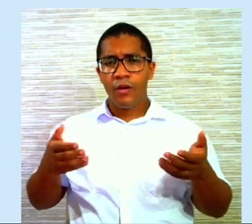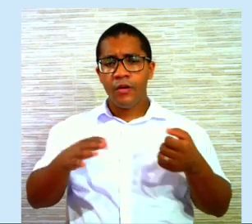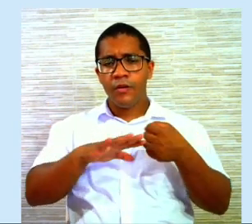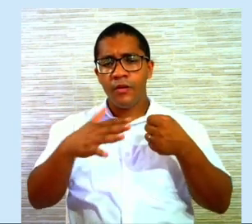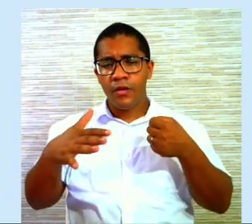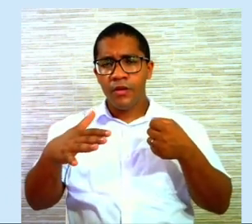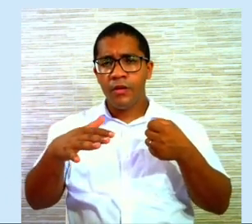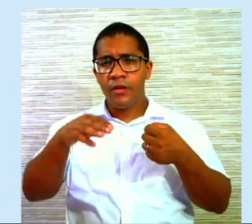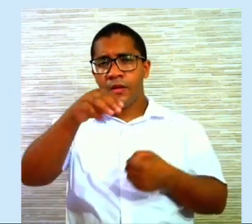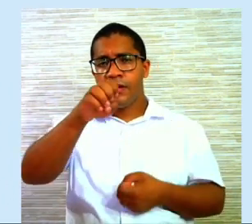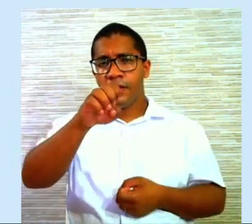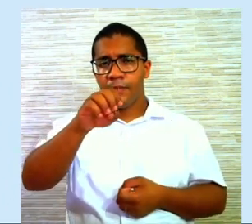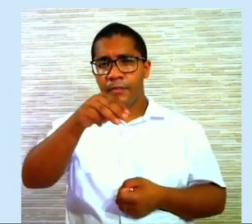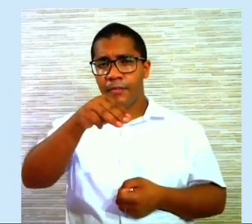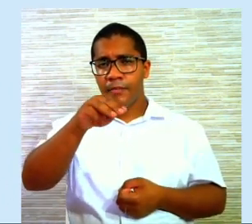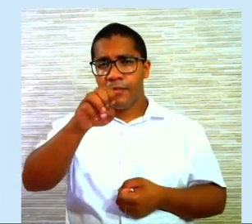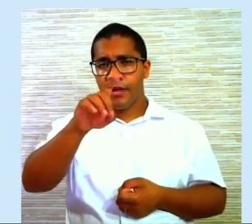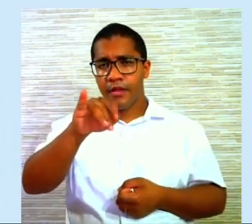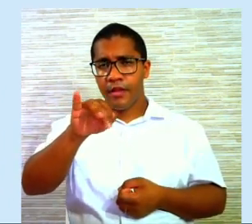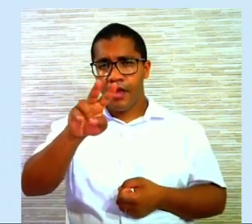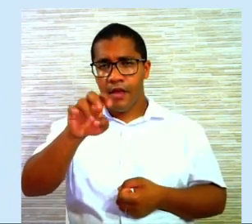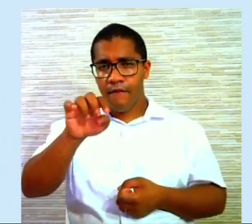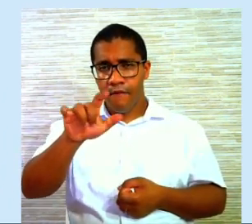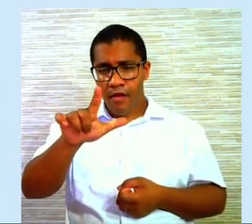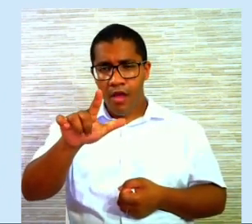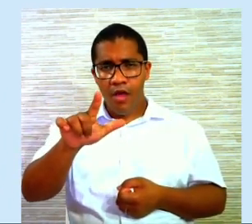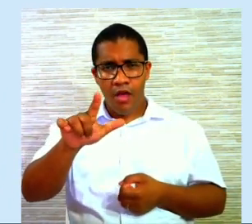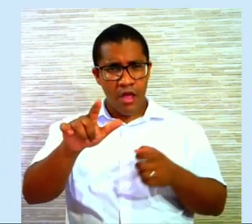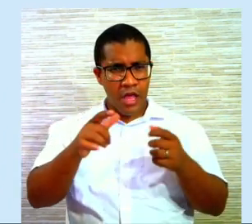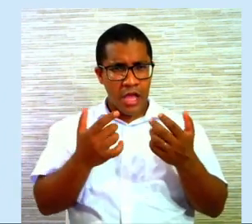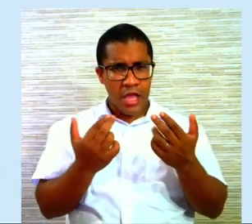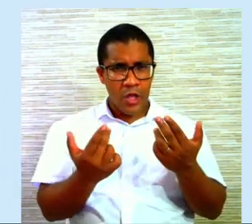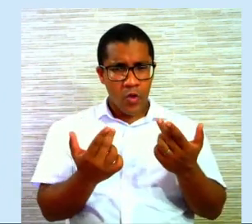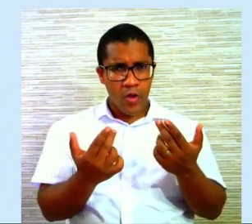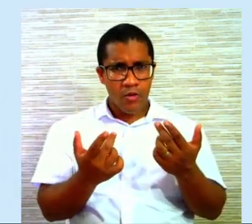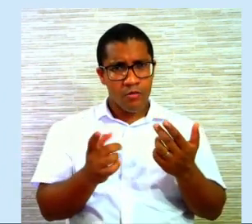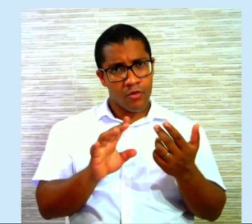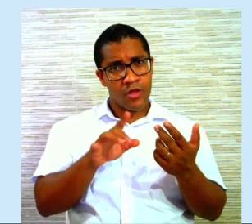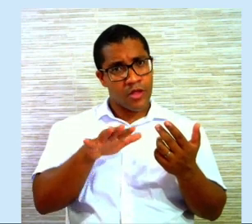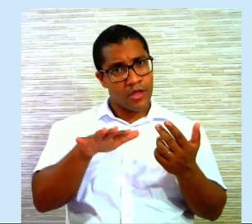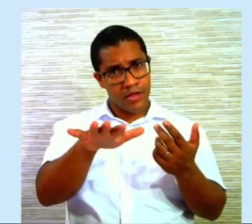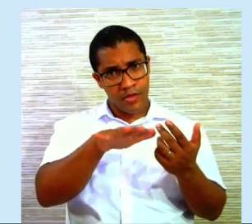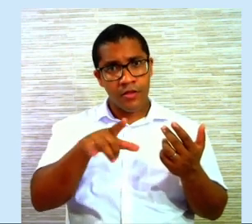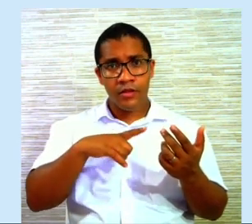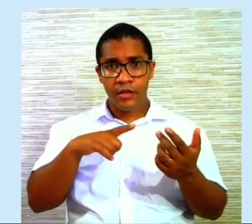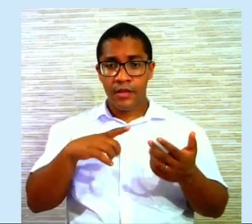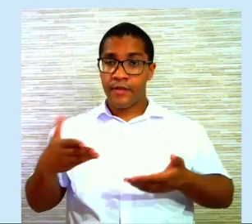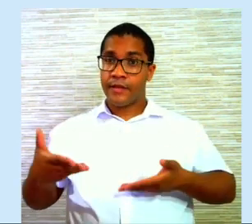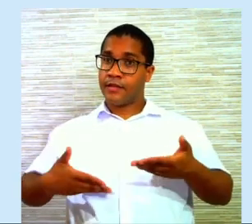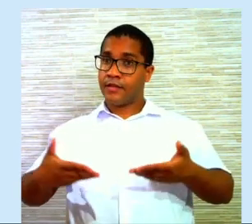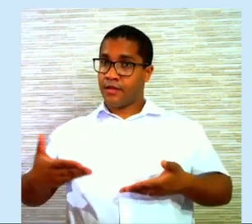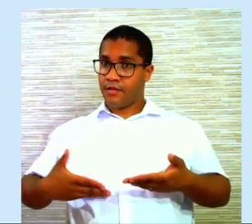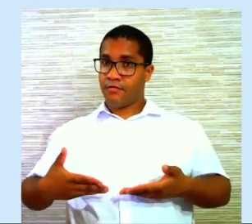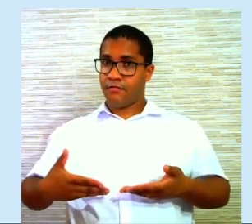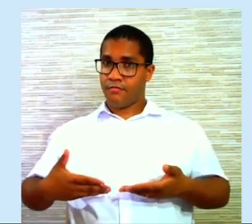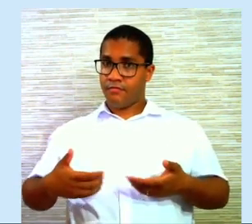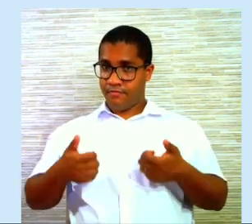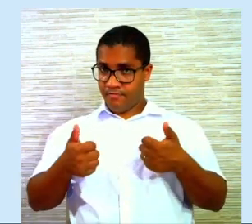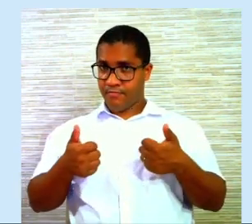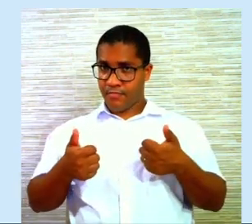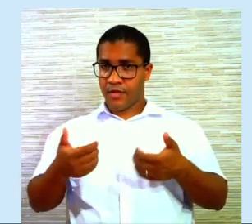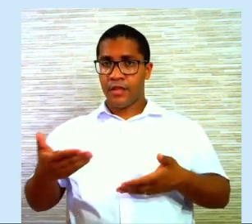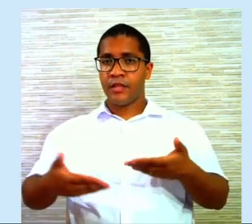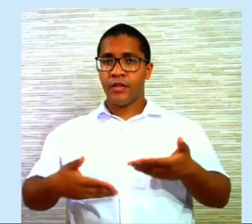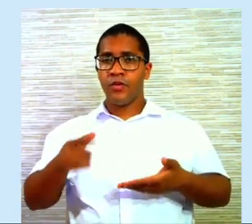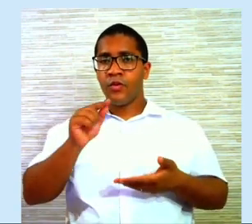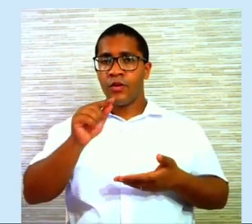na Idade Medieval? Sabemos que na Idade Medieval existiu a questão da servidão, o servo,